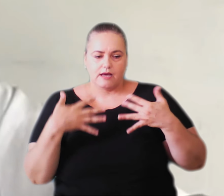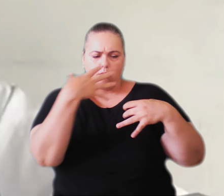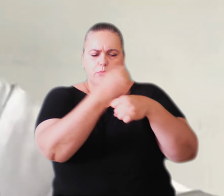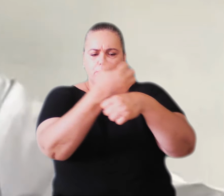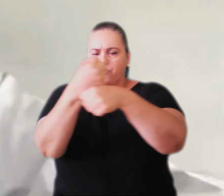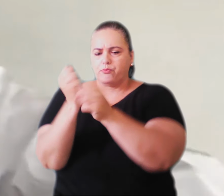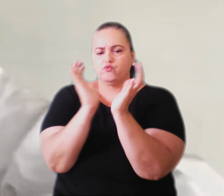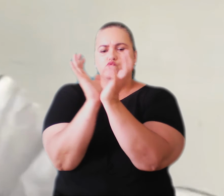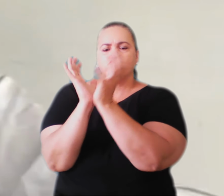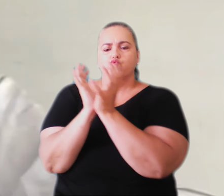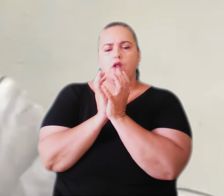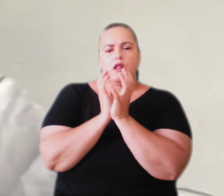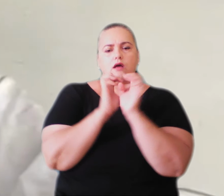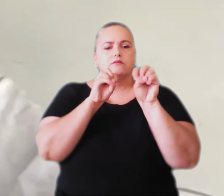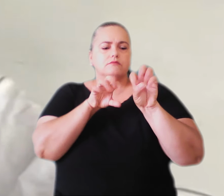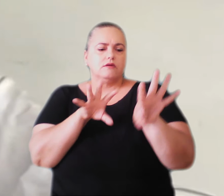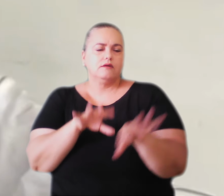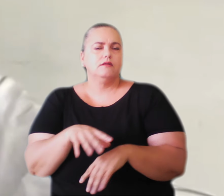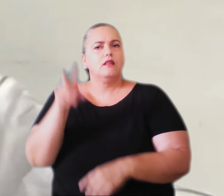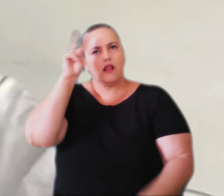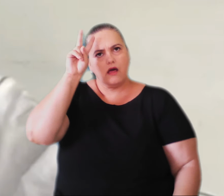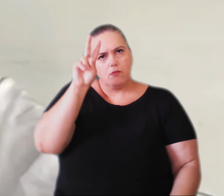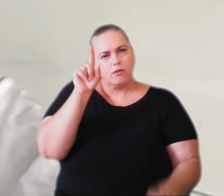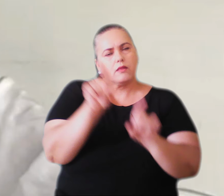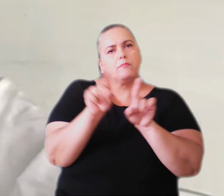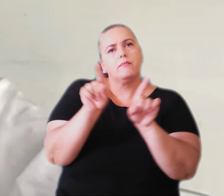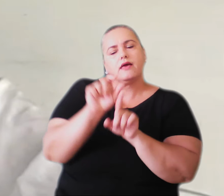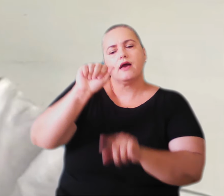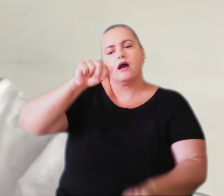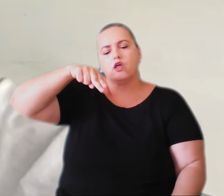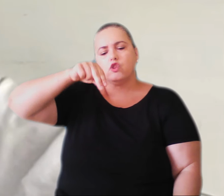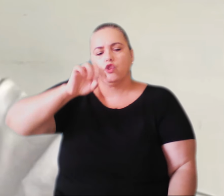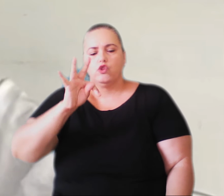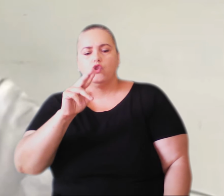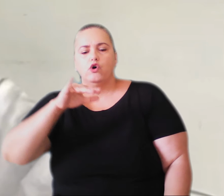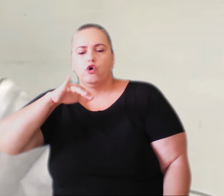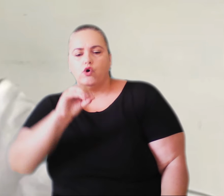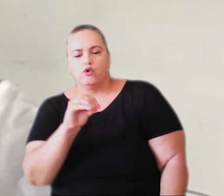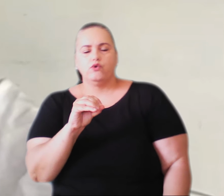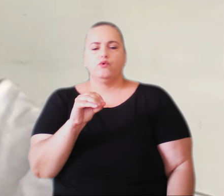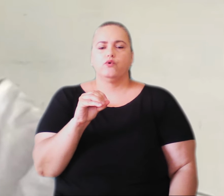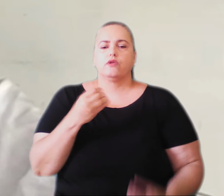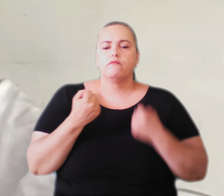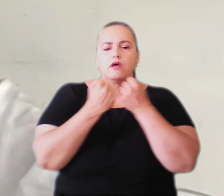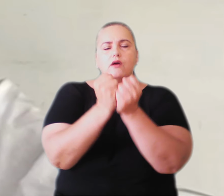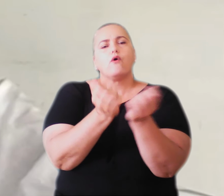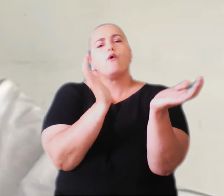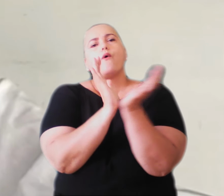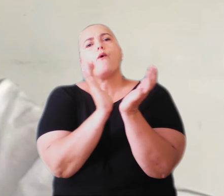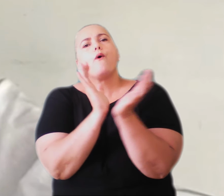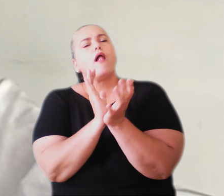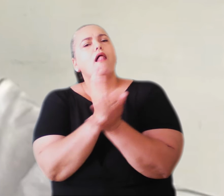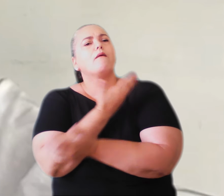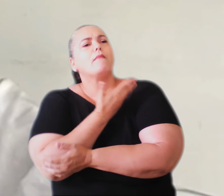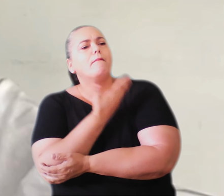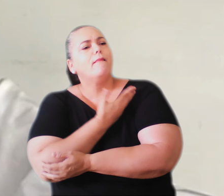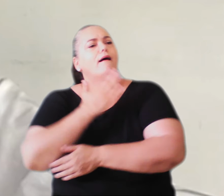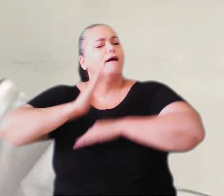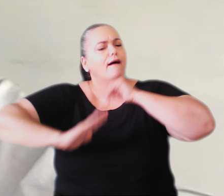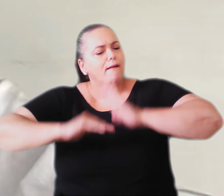colegas. Eu me lembro que nós levamos o Antônio Augusto Fagundes, também de saudosa memória, meu querido colega de exercício